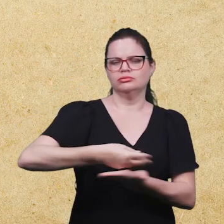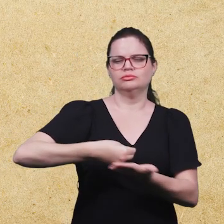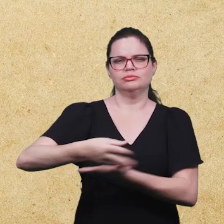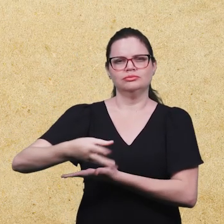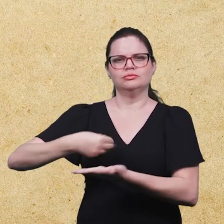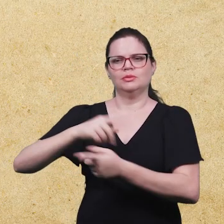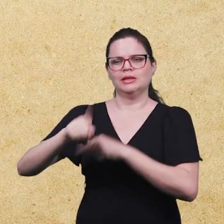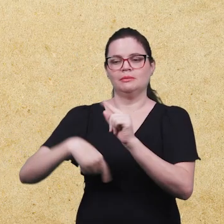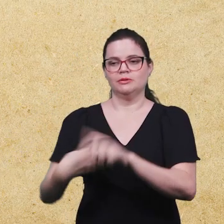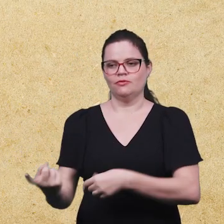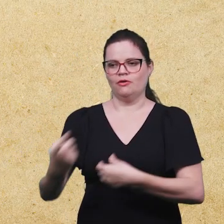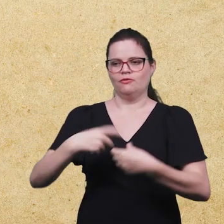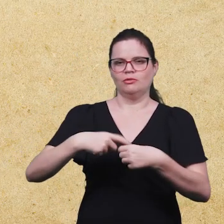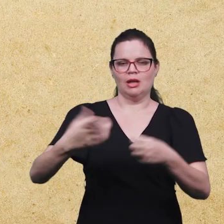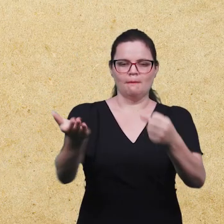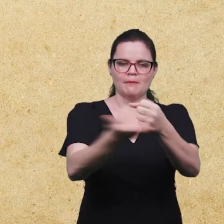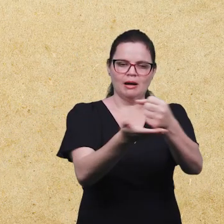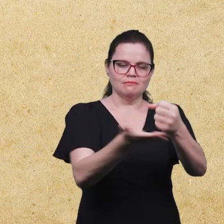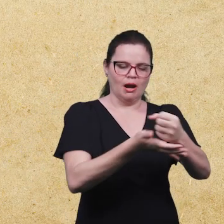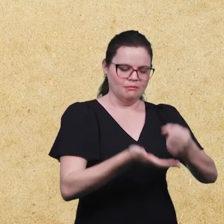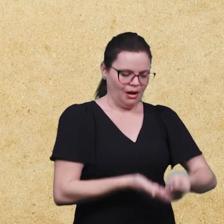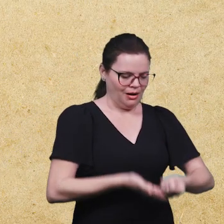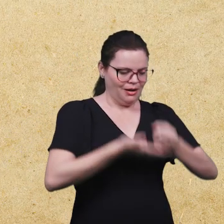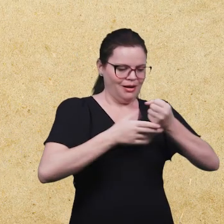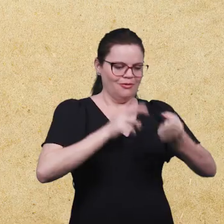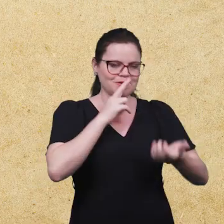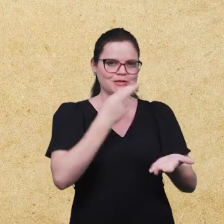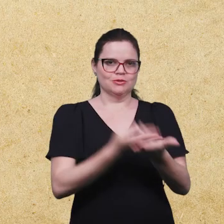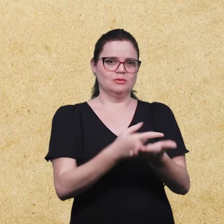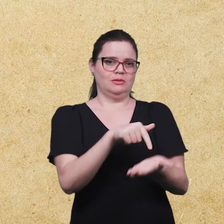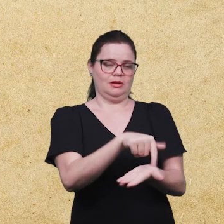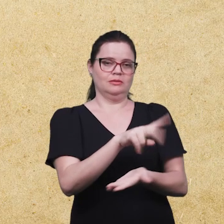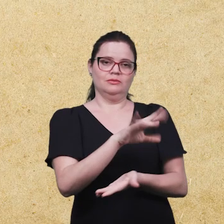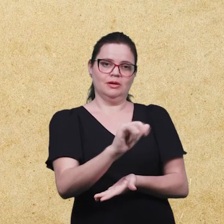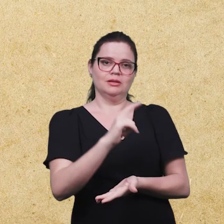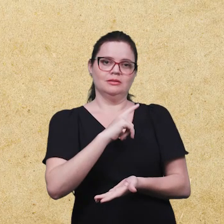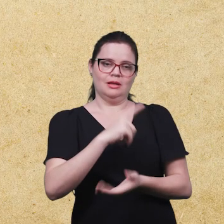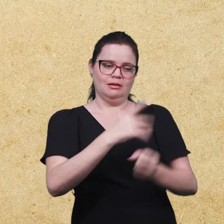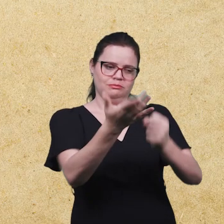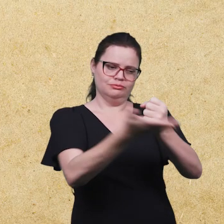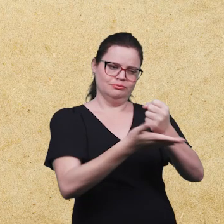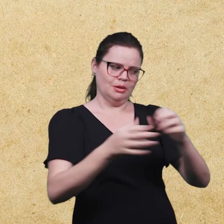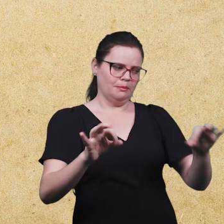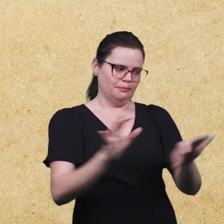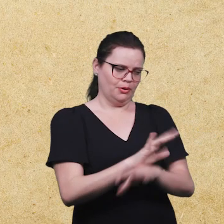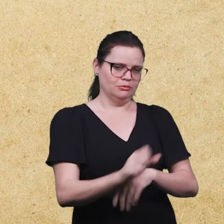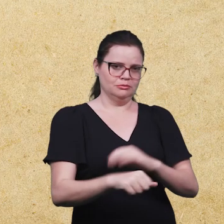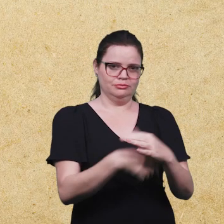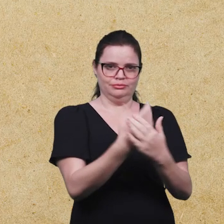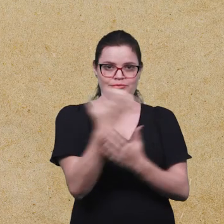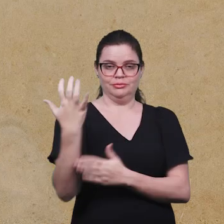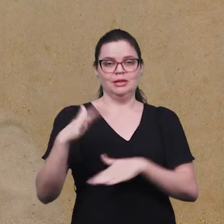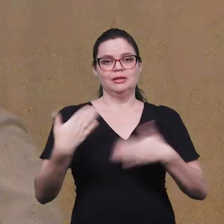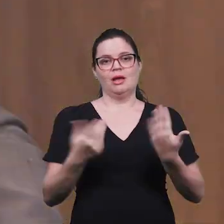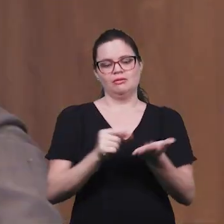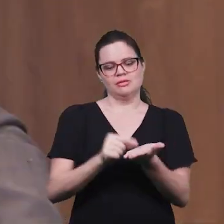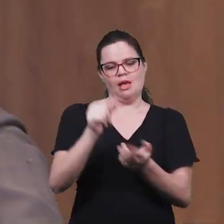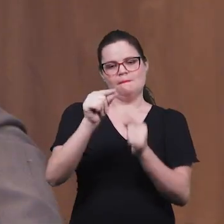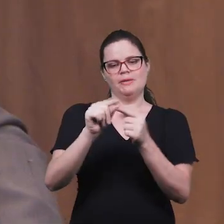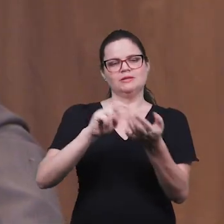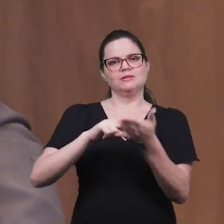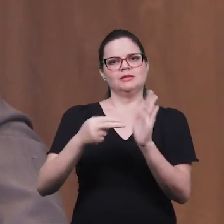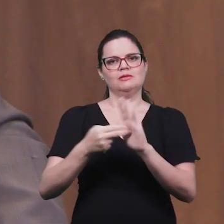alegria, trazendo consigo os seus molhos. Então, a palavra de Deus, que é a semente,